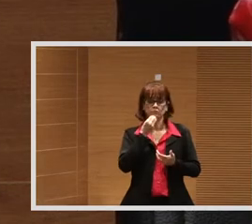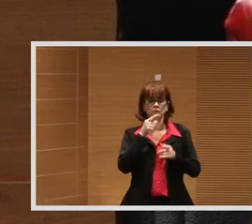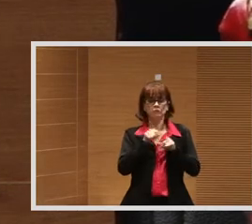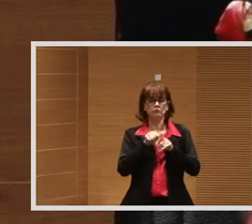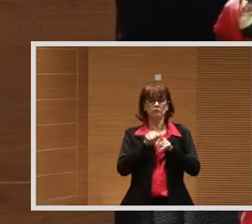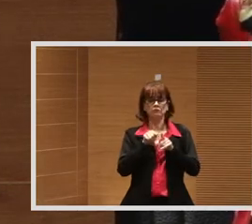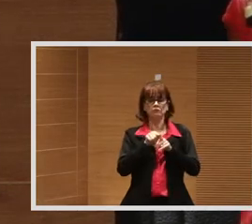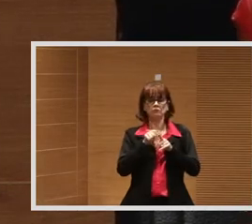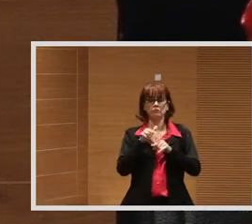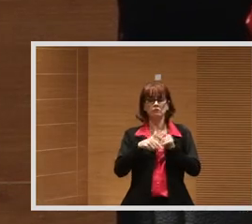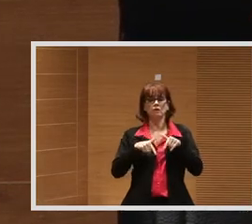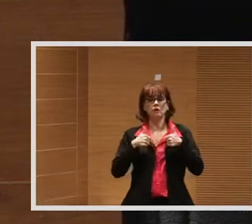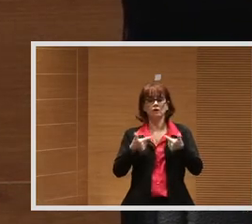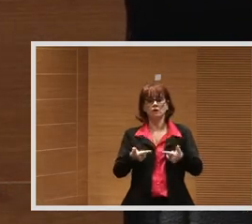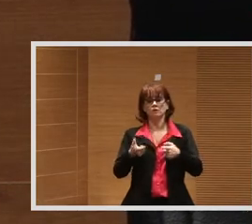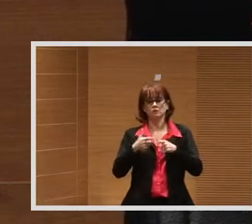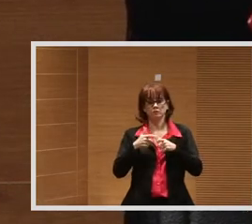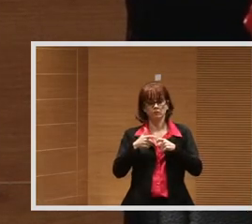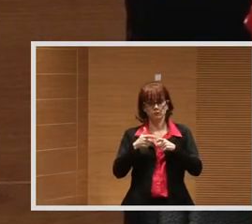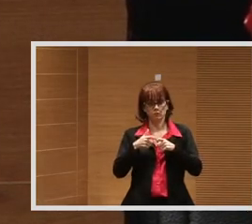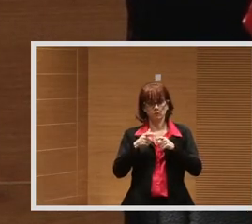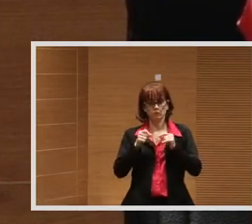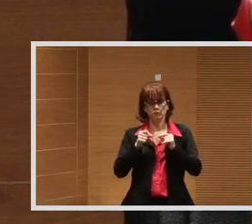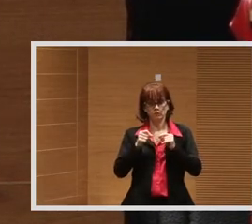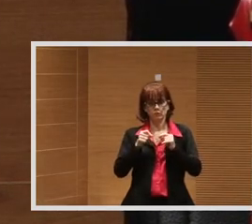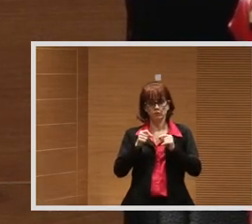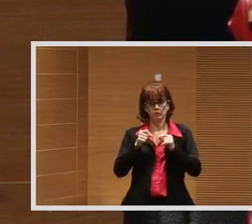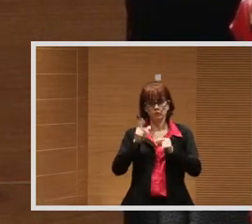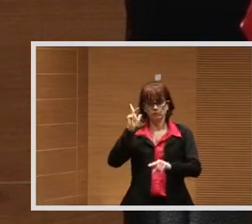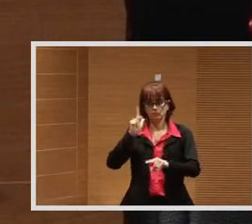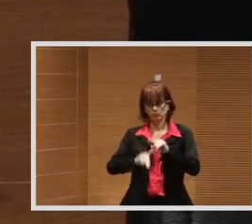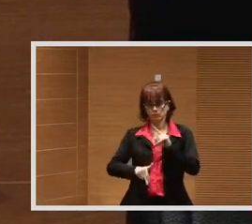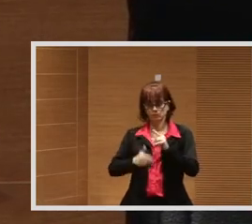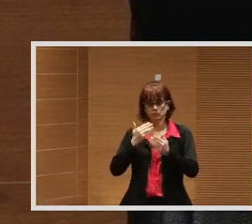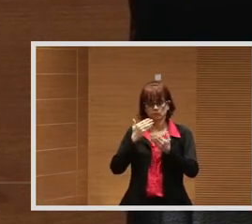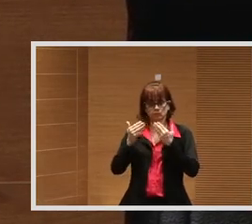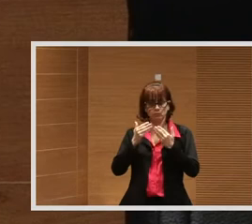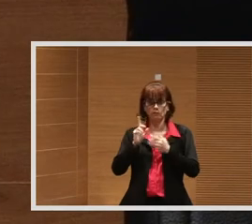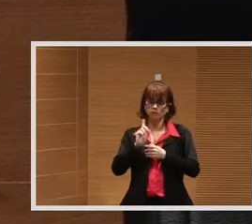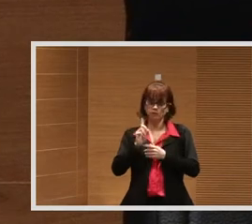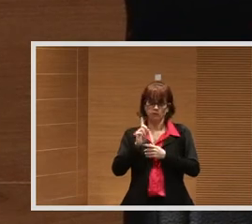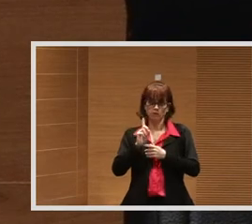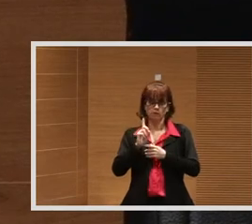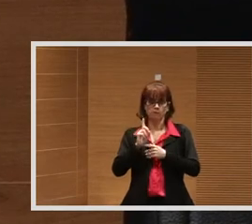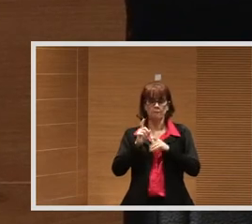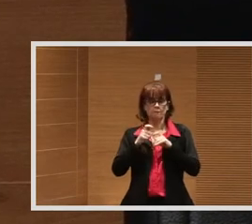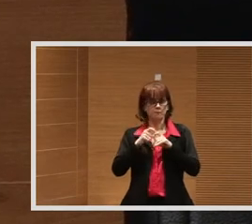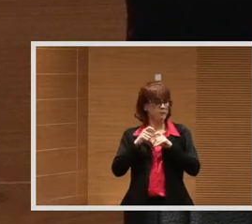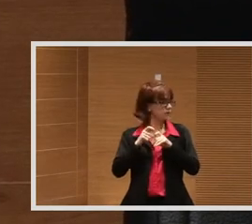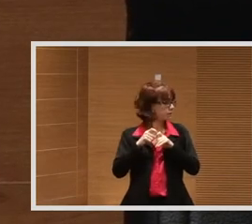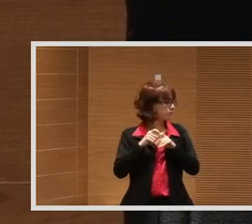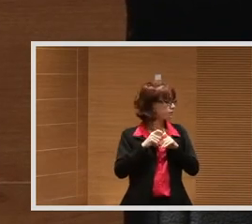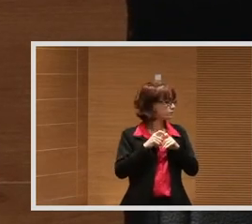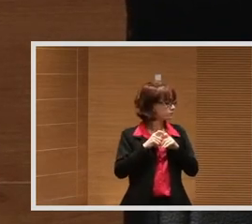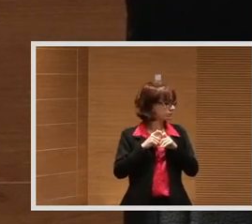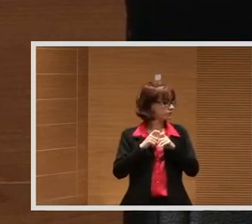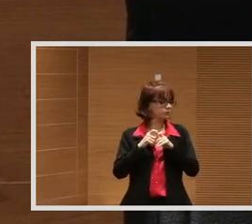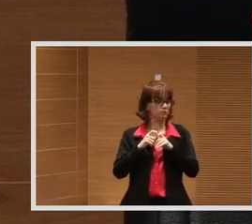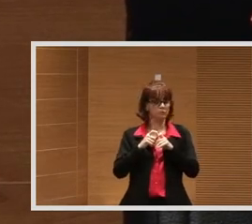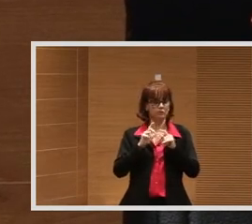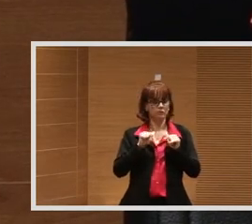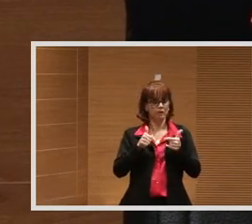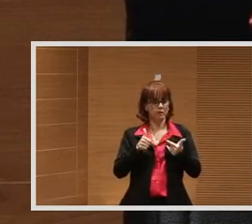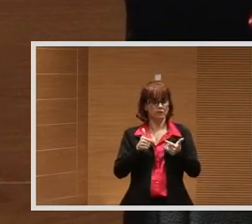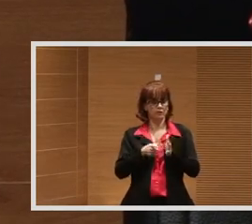para proibir psicólogos de fazer cura gay. Certo? Não, o ato médico é só quando rende. Né? Então,